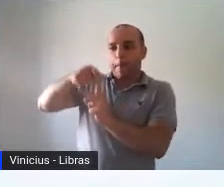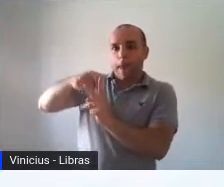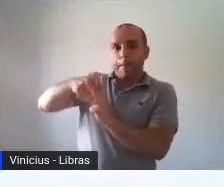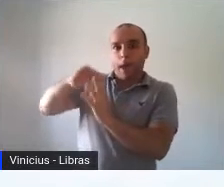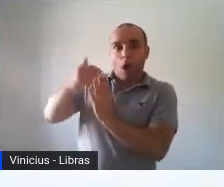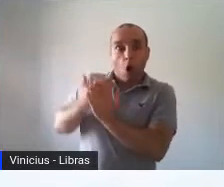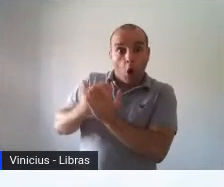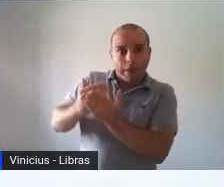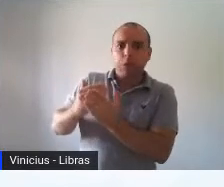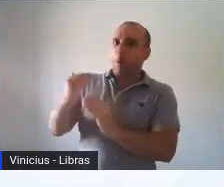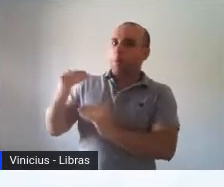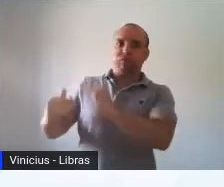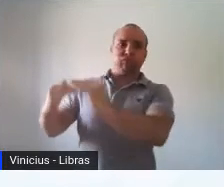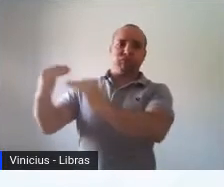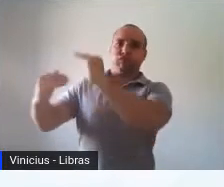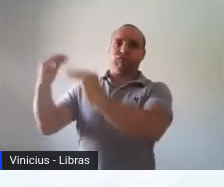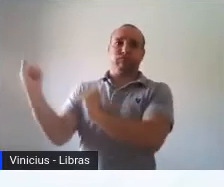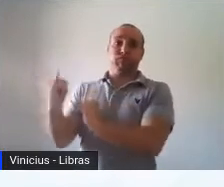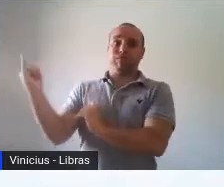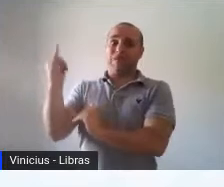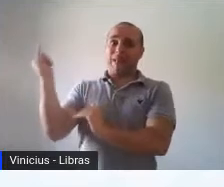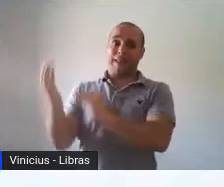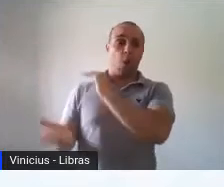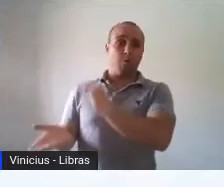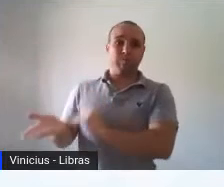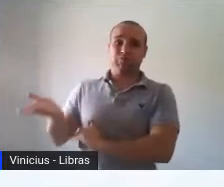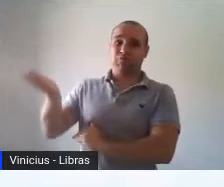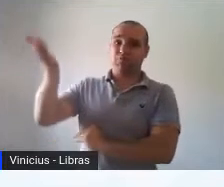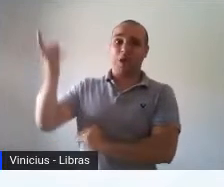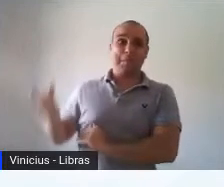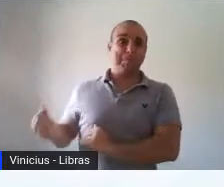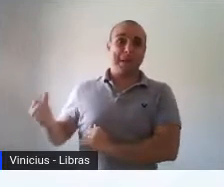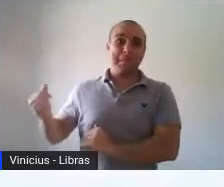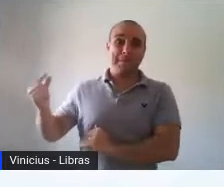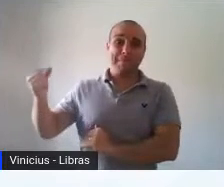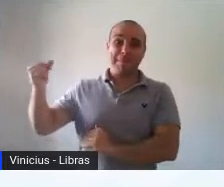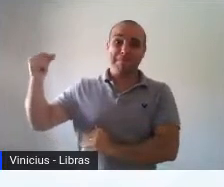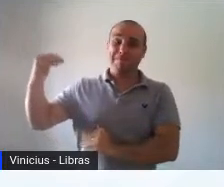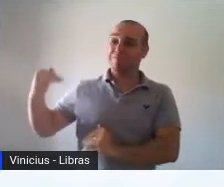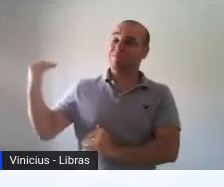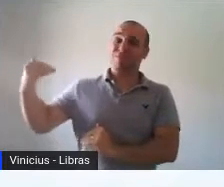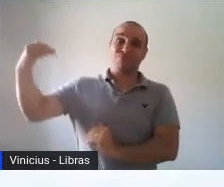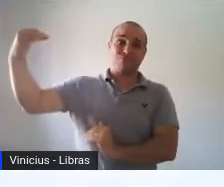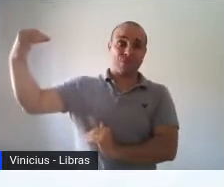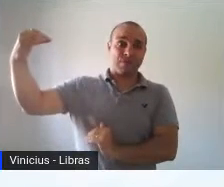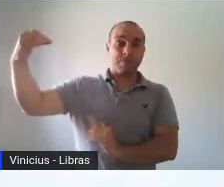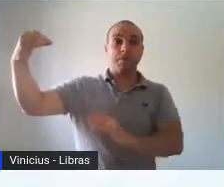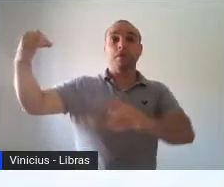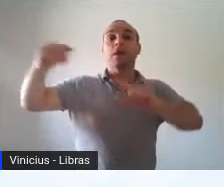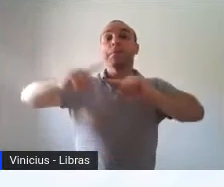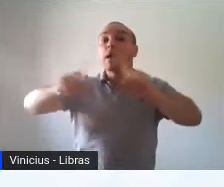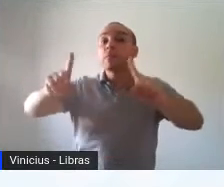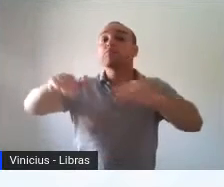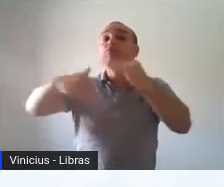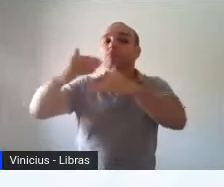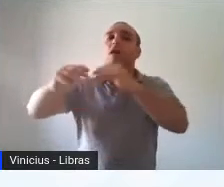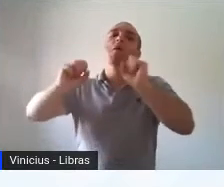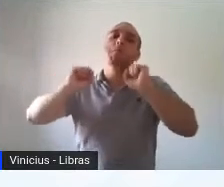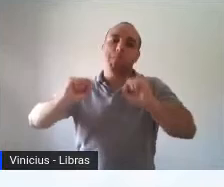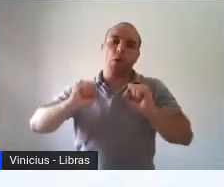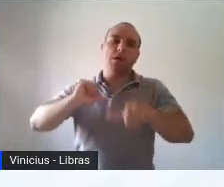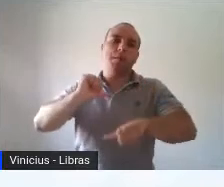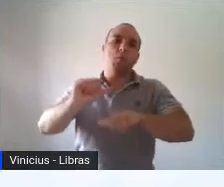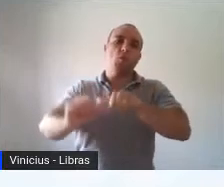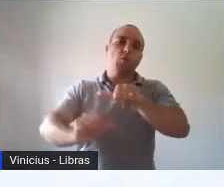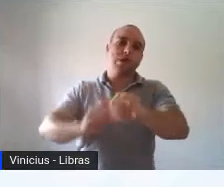Tá. Mas com várias questões que estão ocorrendo, esse cenário pode mudar, né? É igual a gente está comentando aqui dos